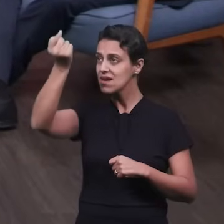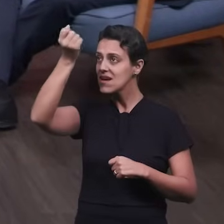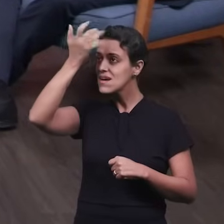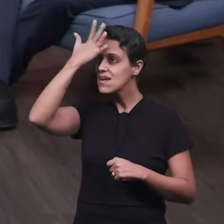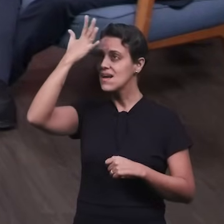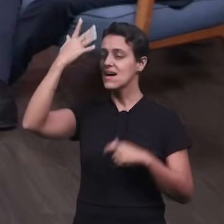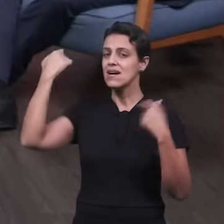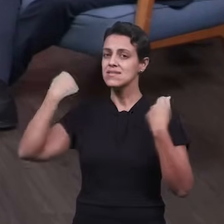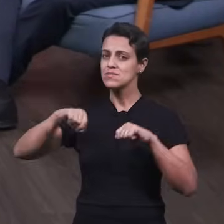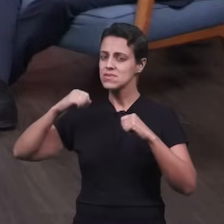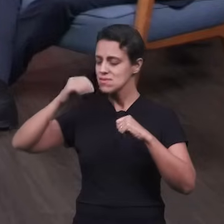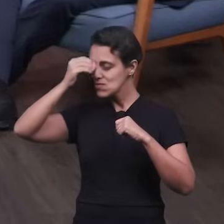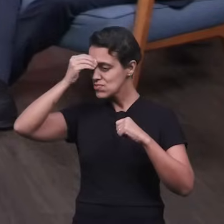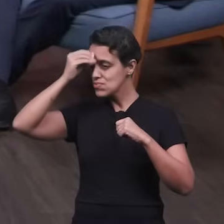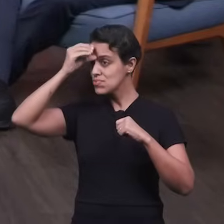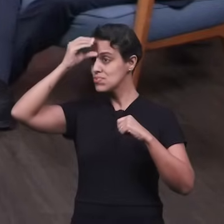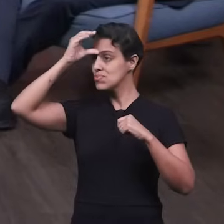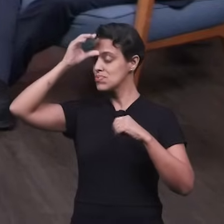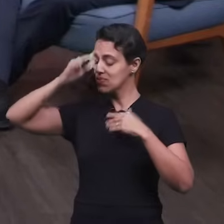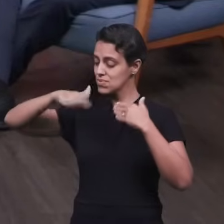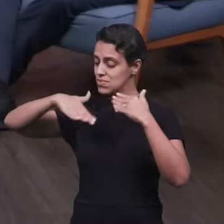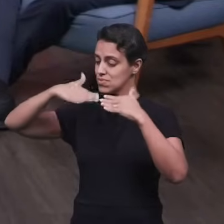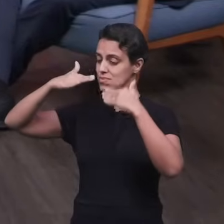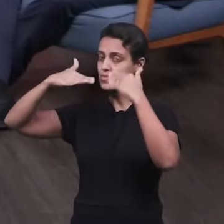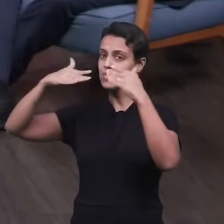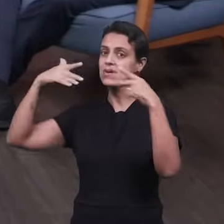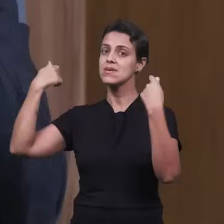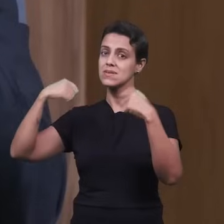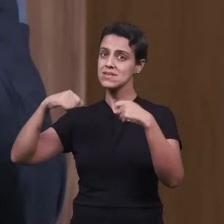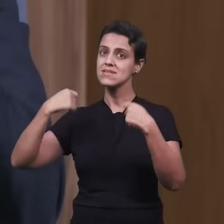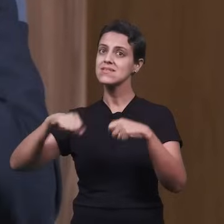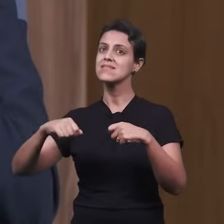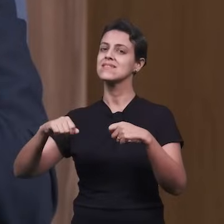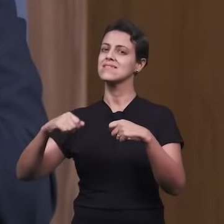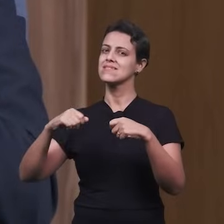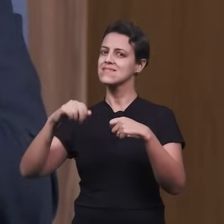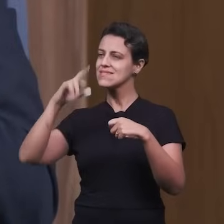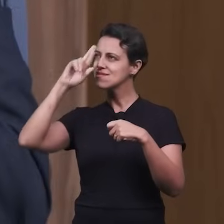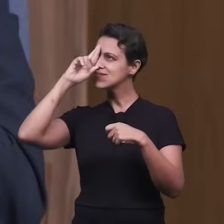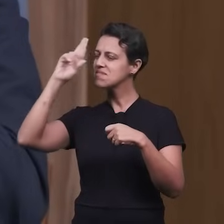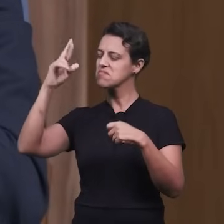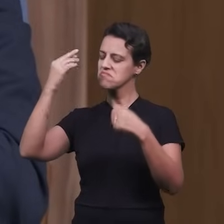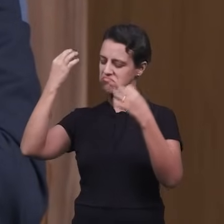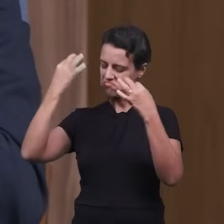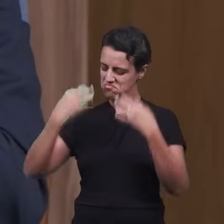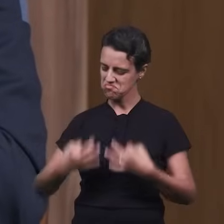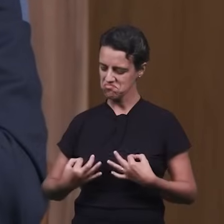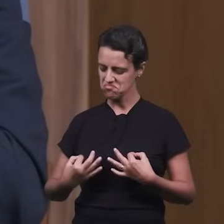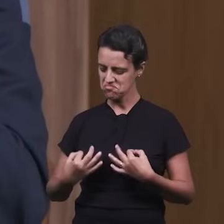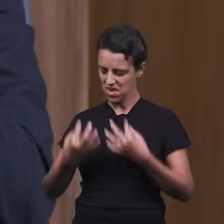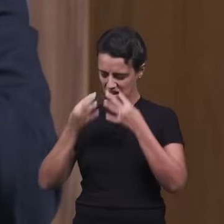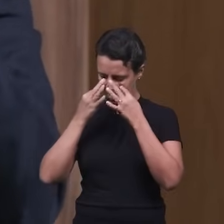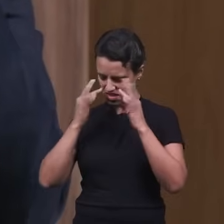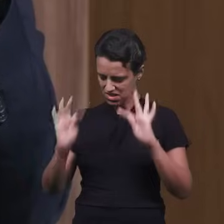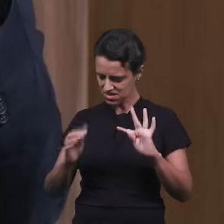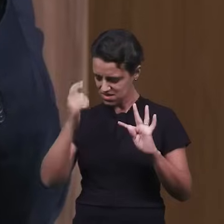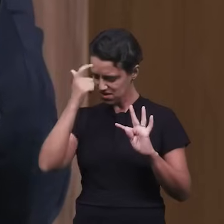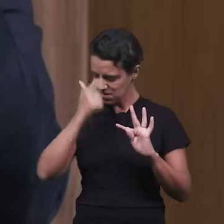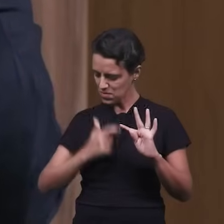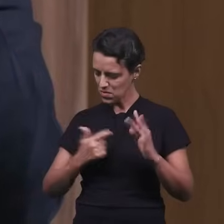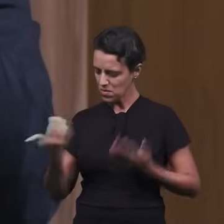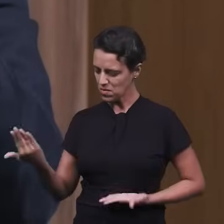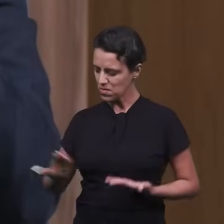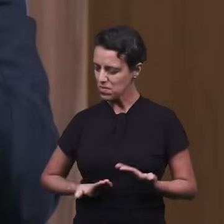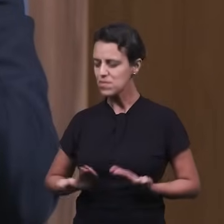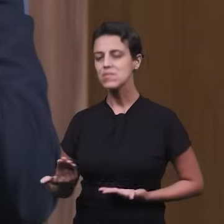Senhor, buscar chegar no Senhor, na misericórdia, a estatura de varão perfeito. Aquele texto que